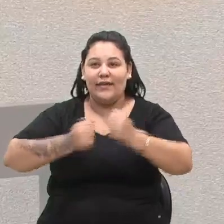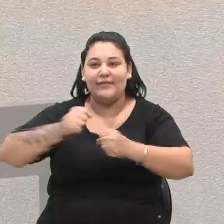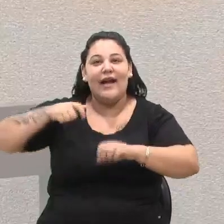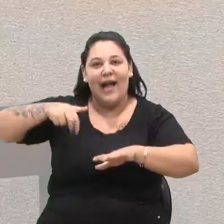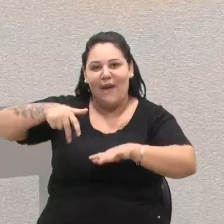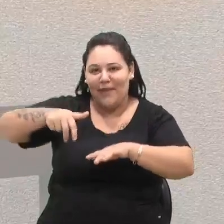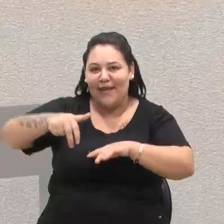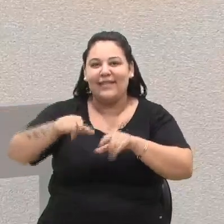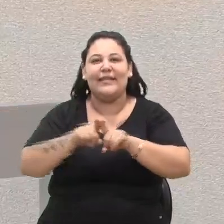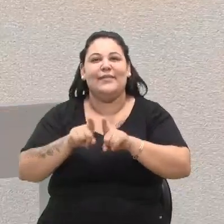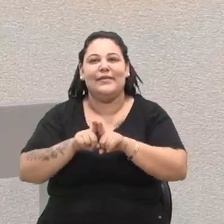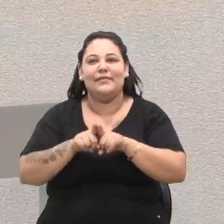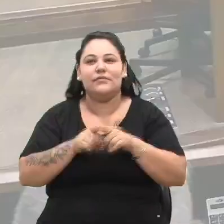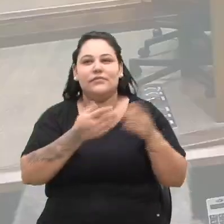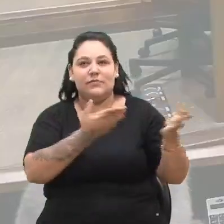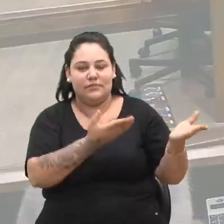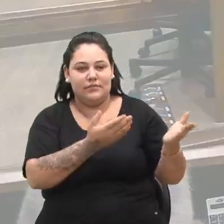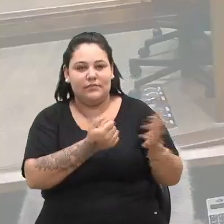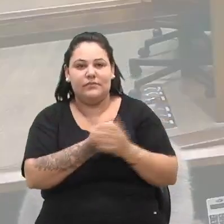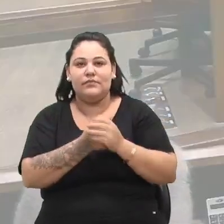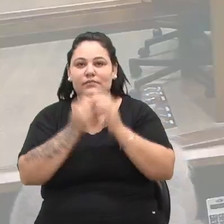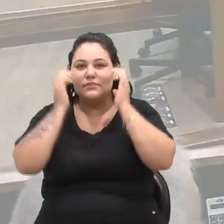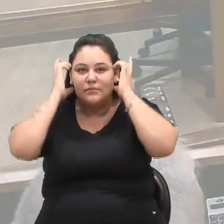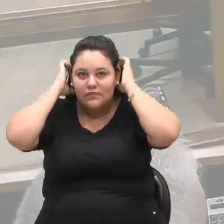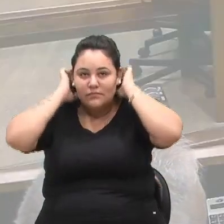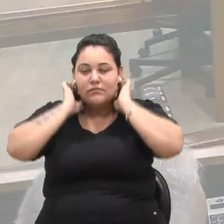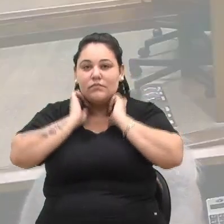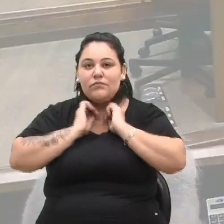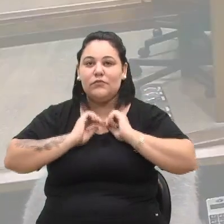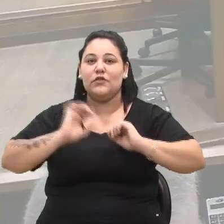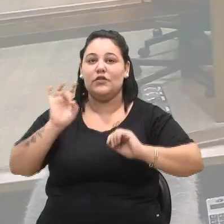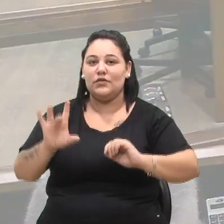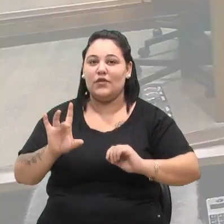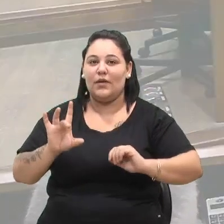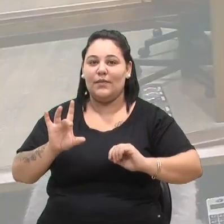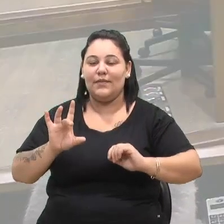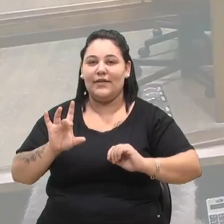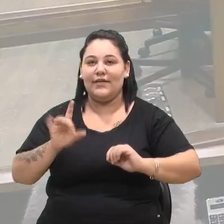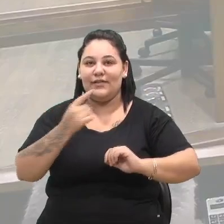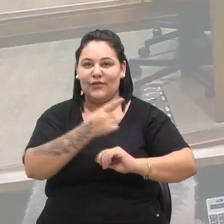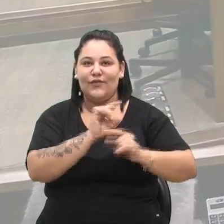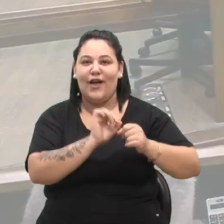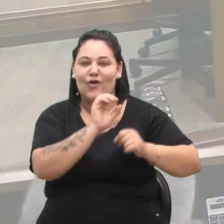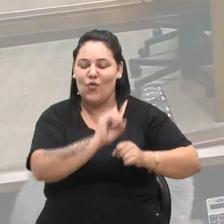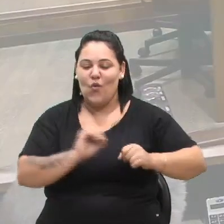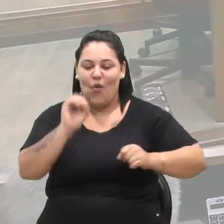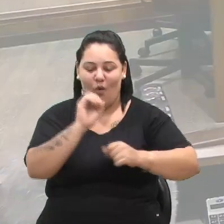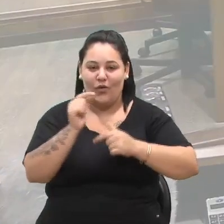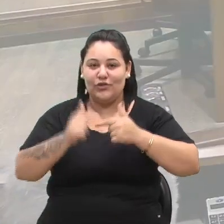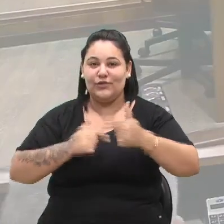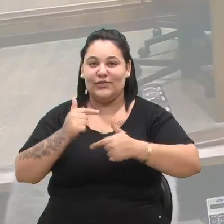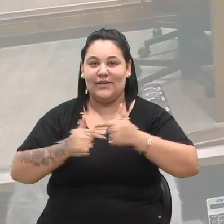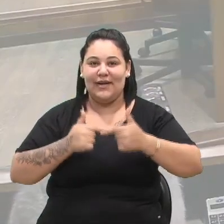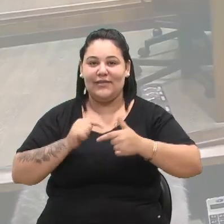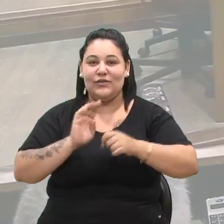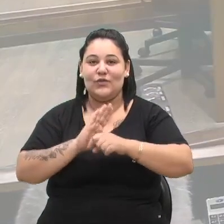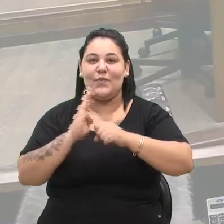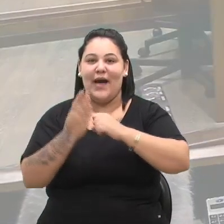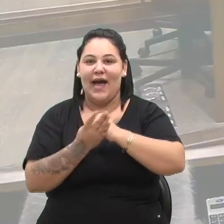Pois não, colega? Obrigado, vereador Camires. Só para o senhor fazer um excelente trabalho, nos bairros, o